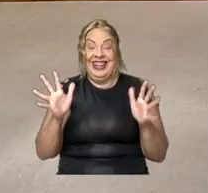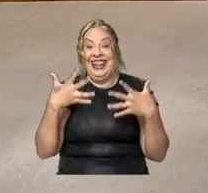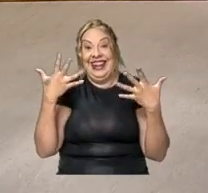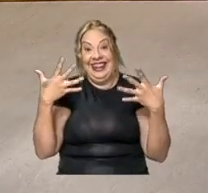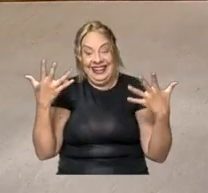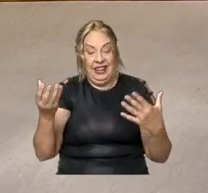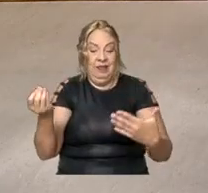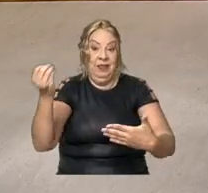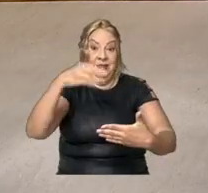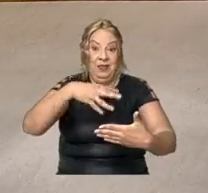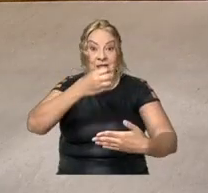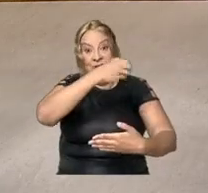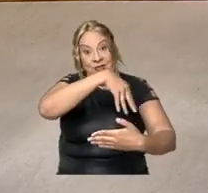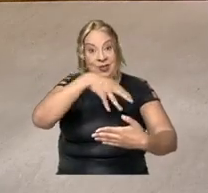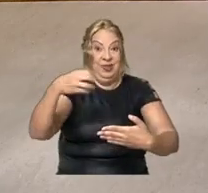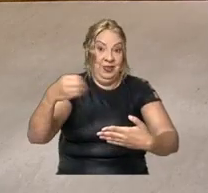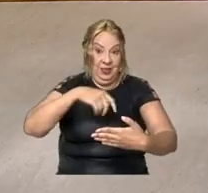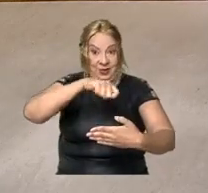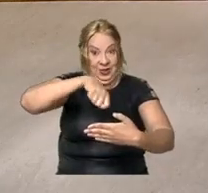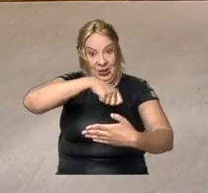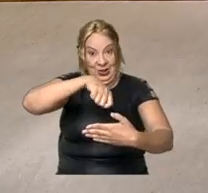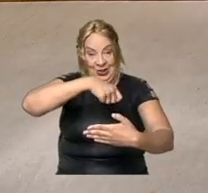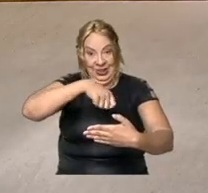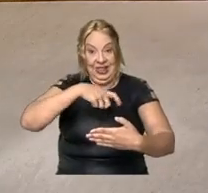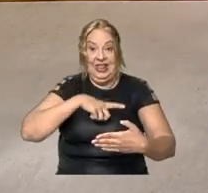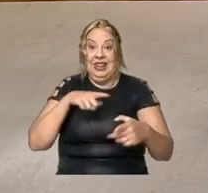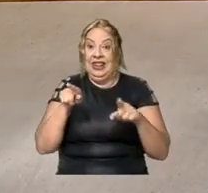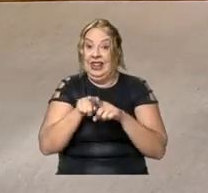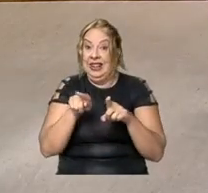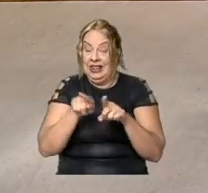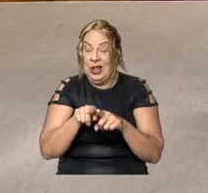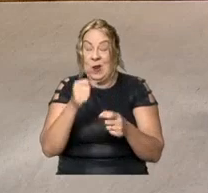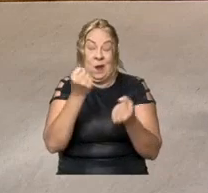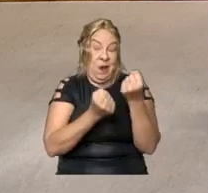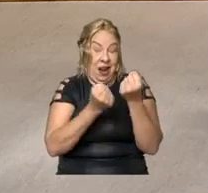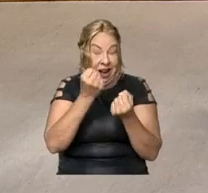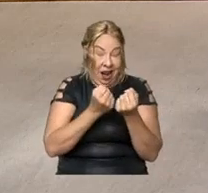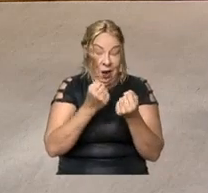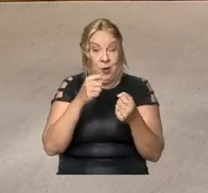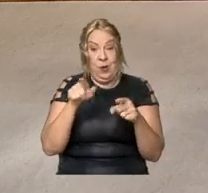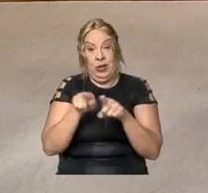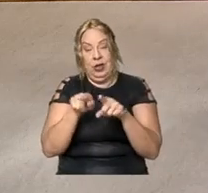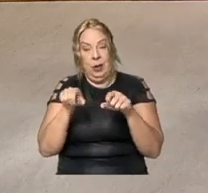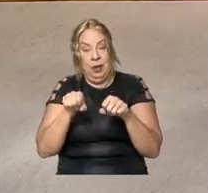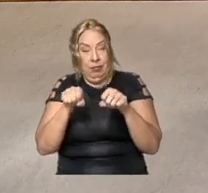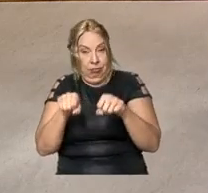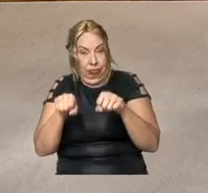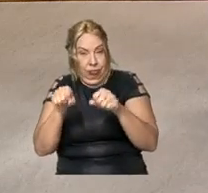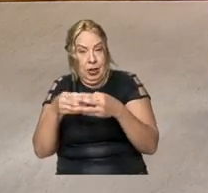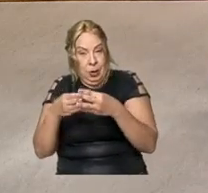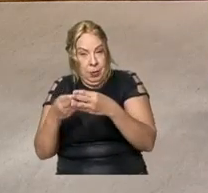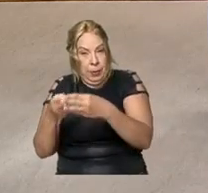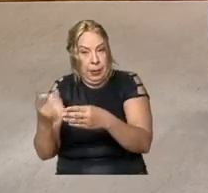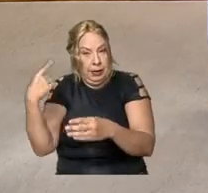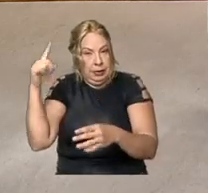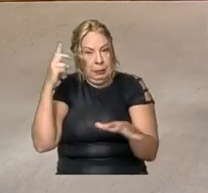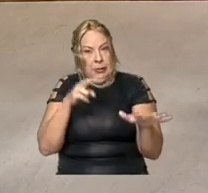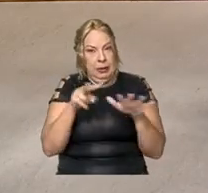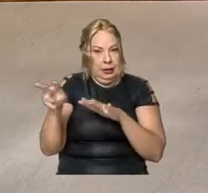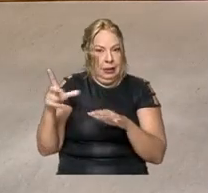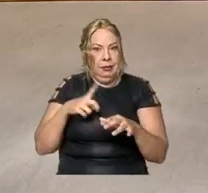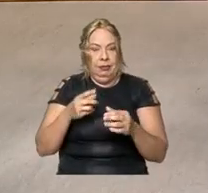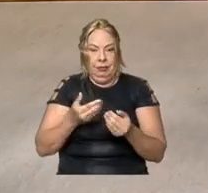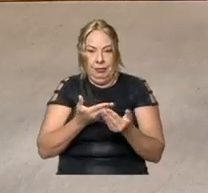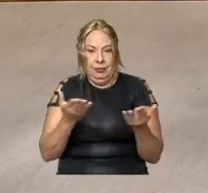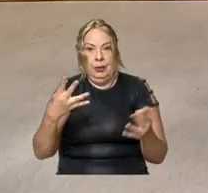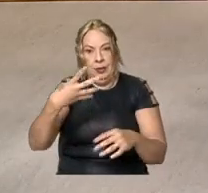Principalmente quando um carrão e um jet ski são os protagonistas com quem? Com Rogerinho de Mello. Imagina o que é que deu, né? Eu vou te falar,